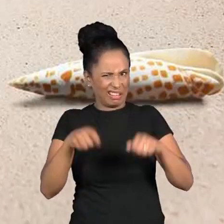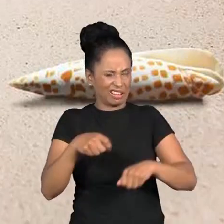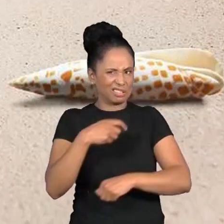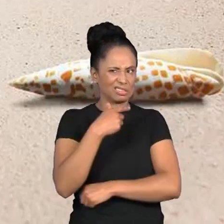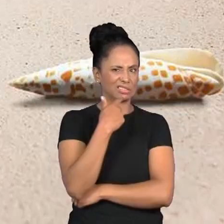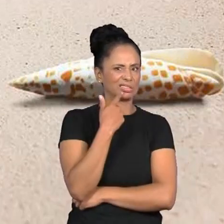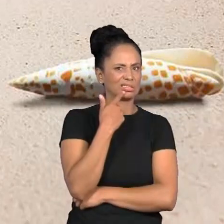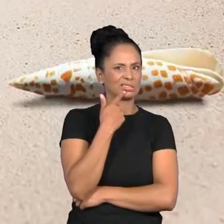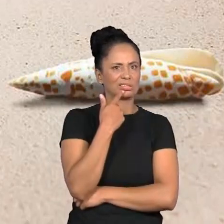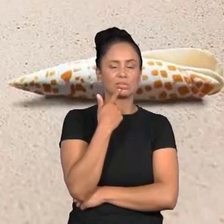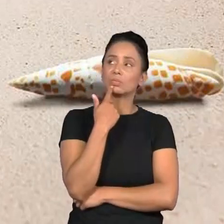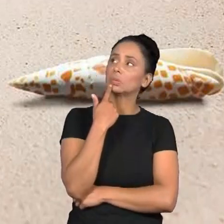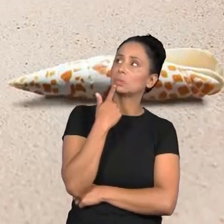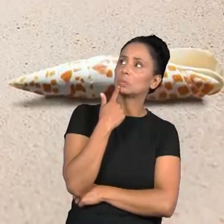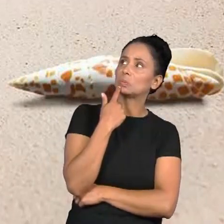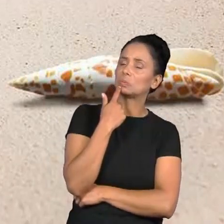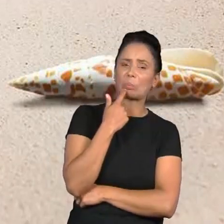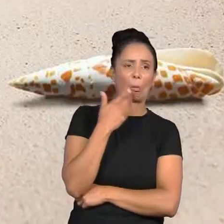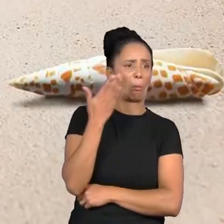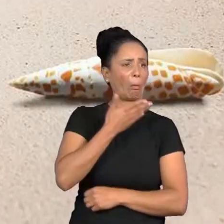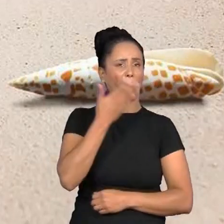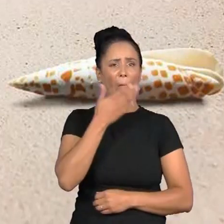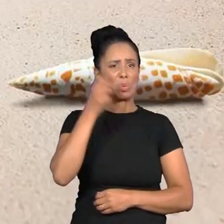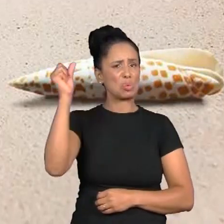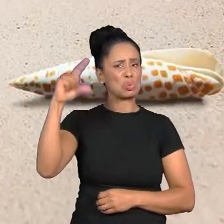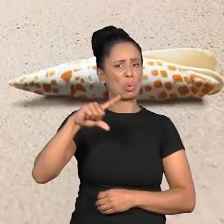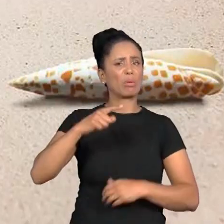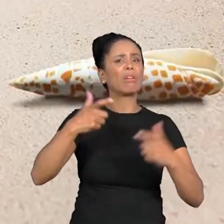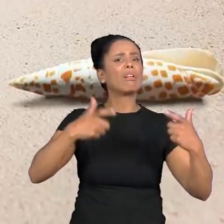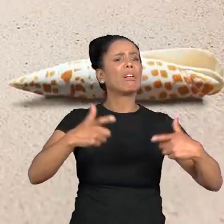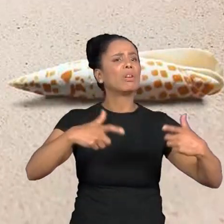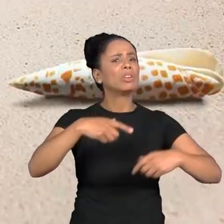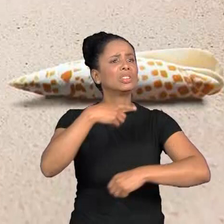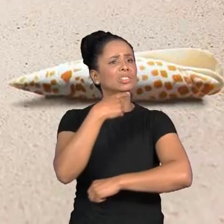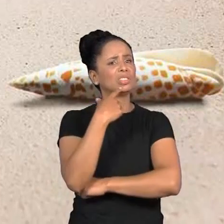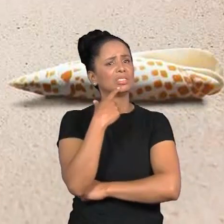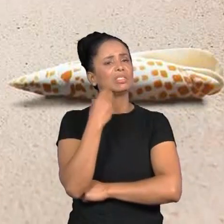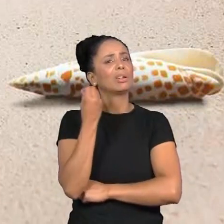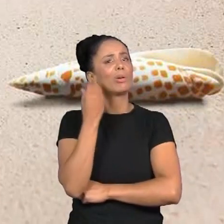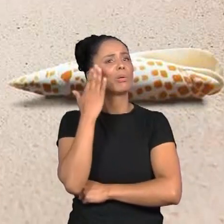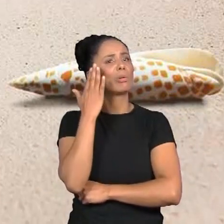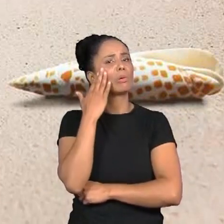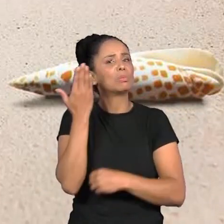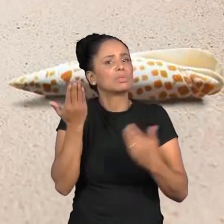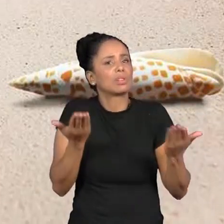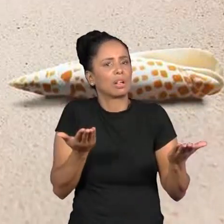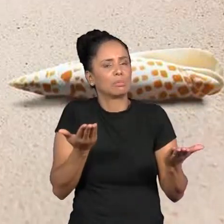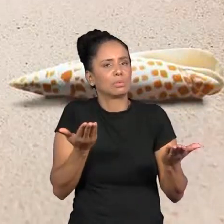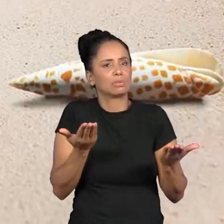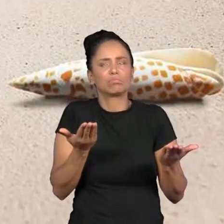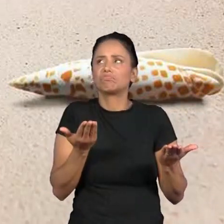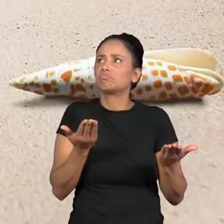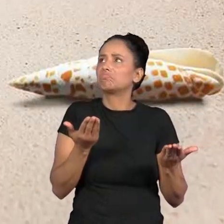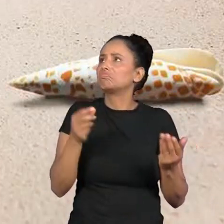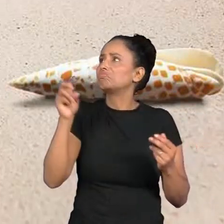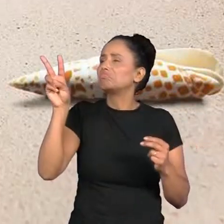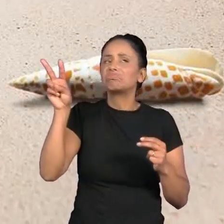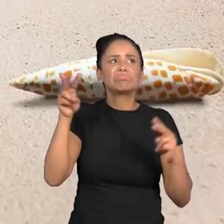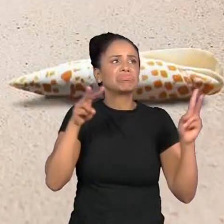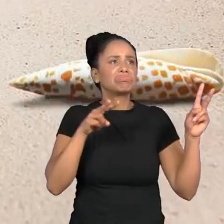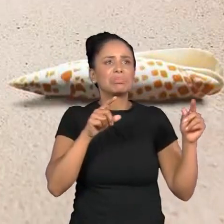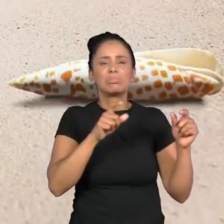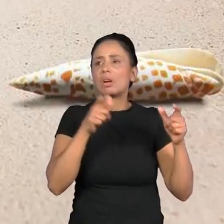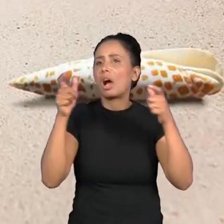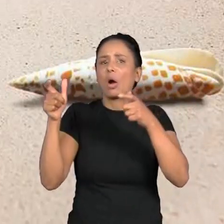Será? Embora não estejamos vendo o sol, será que a gente já tem aí uma noção de qual seria a posição do sol? Porque nós sabemos que a